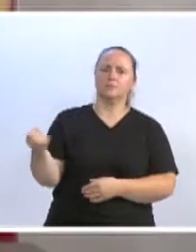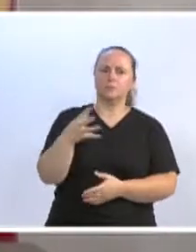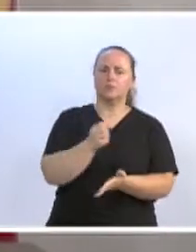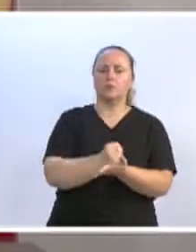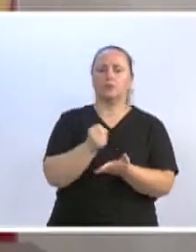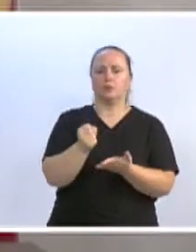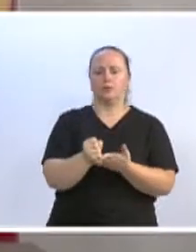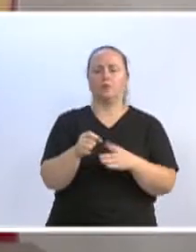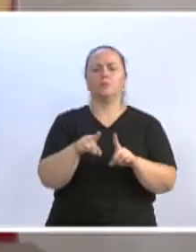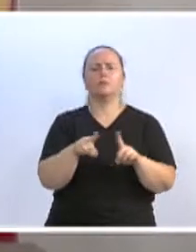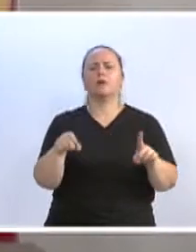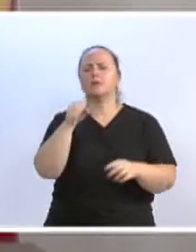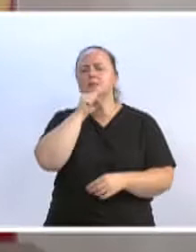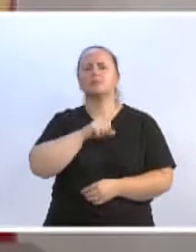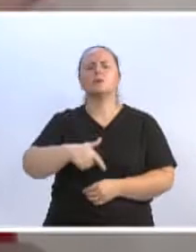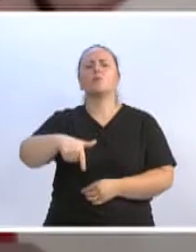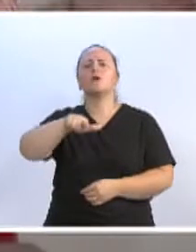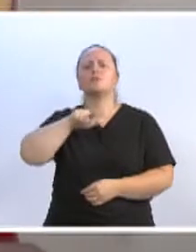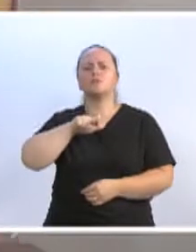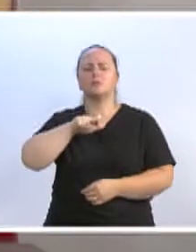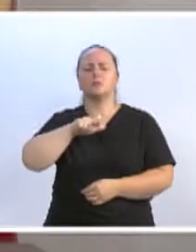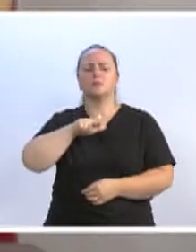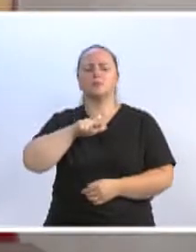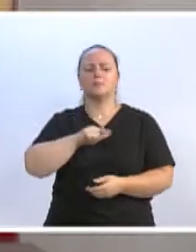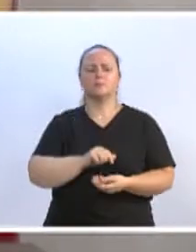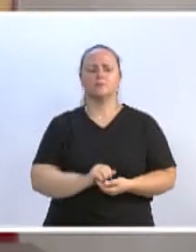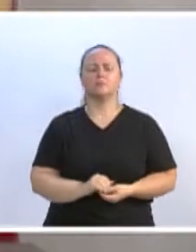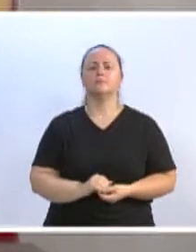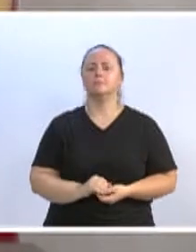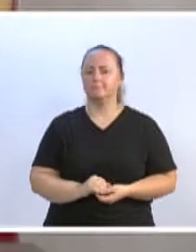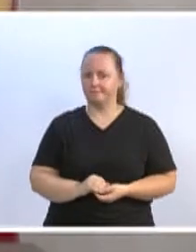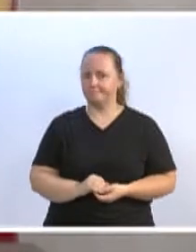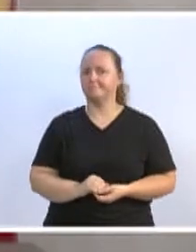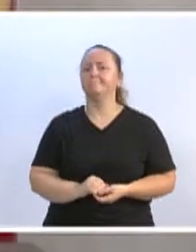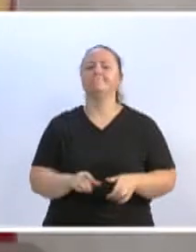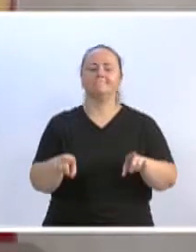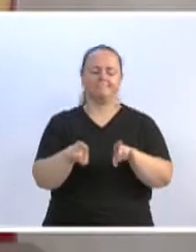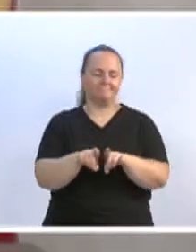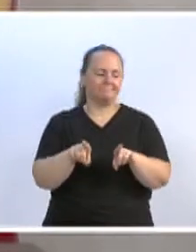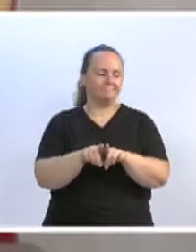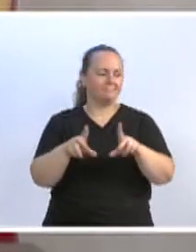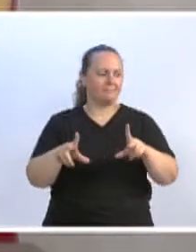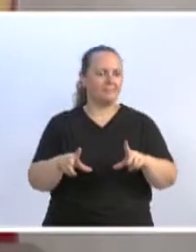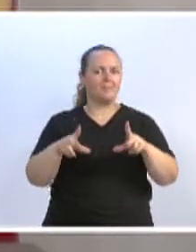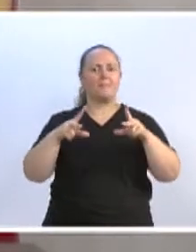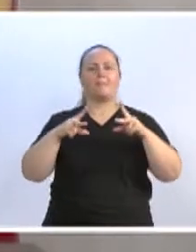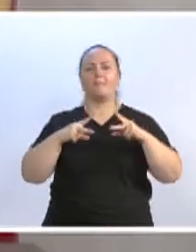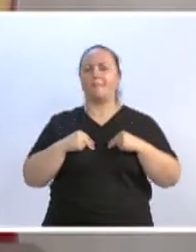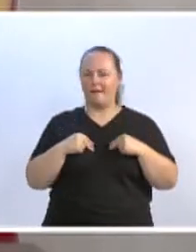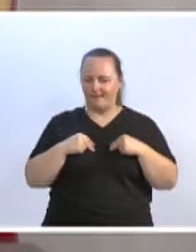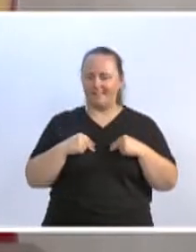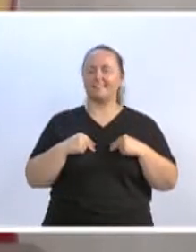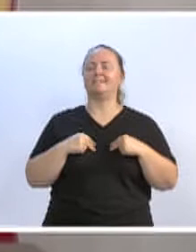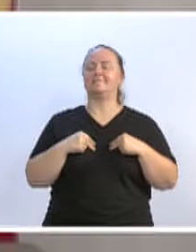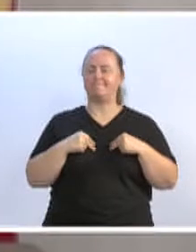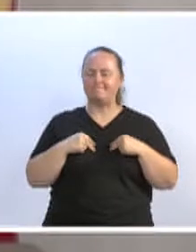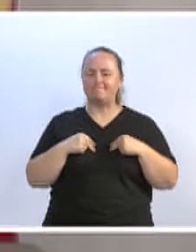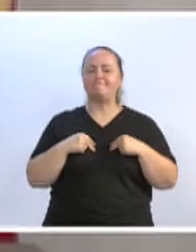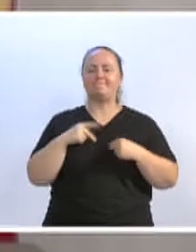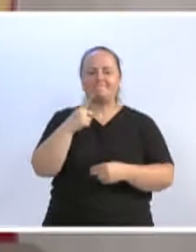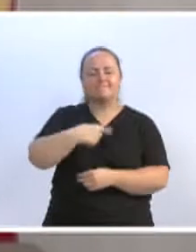Mas e o Antigo Testamento? O Antigo Testamento também merece um capítulo à parte na nossa